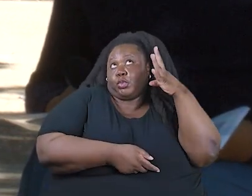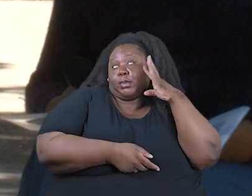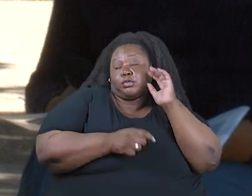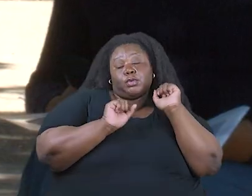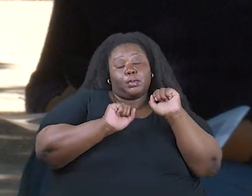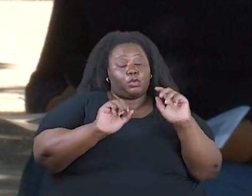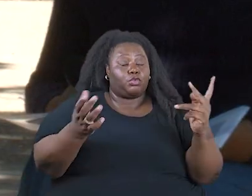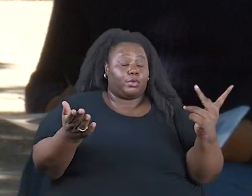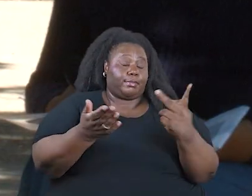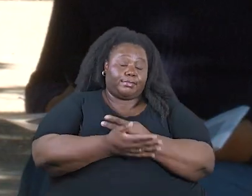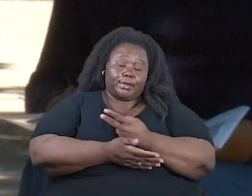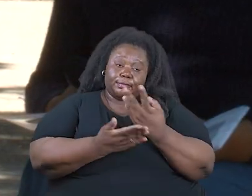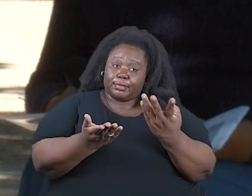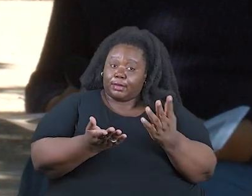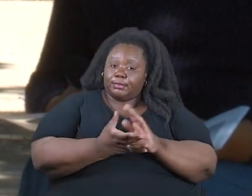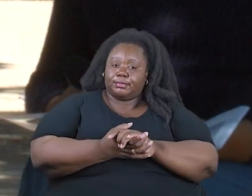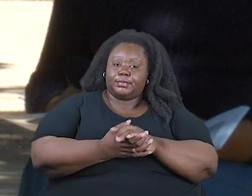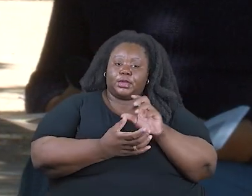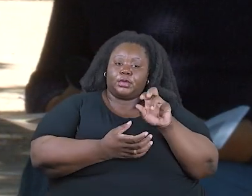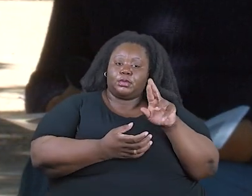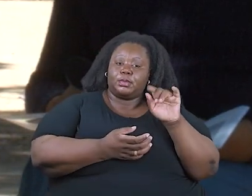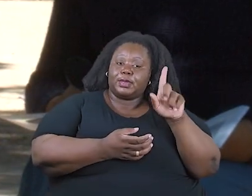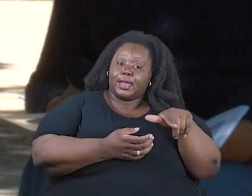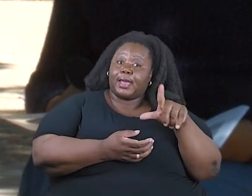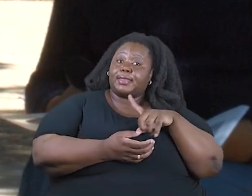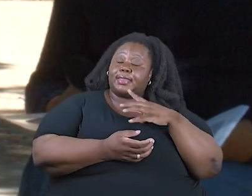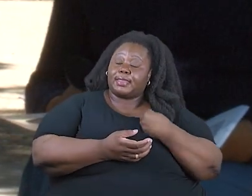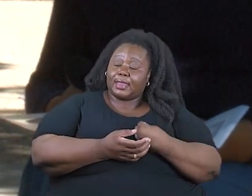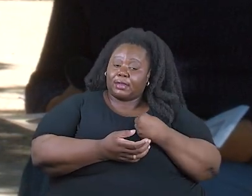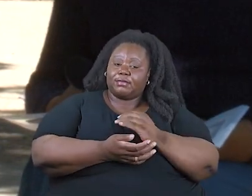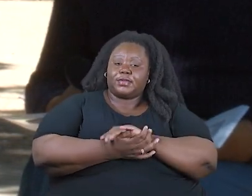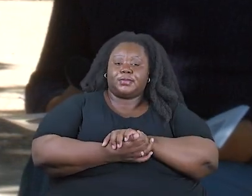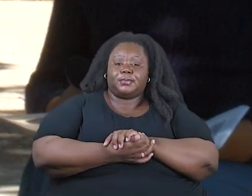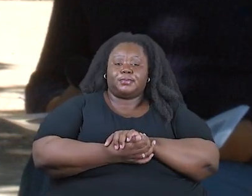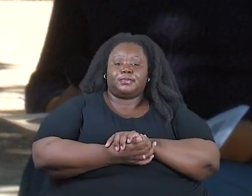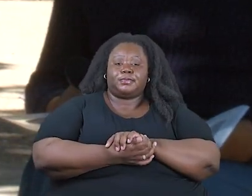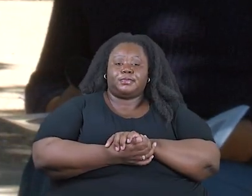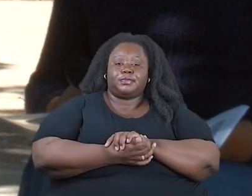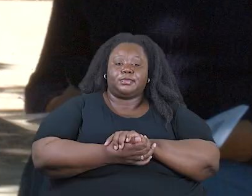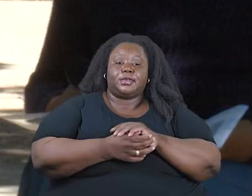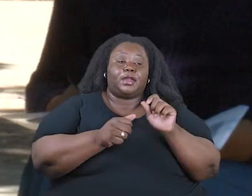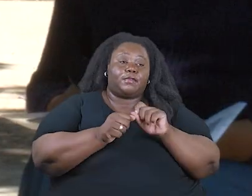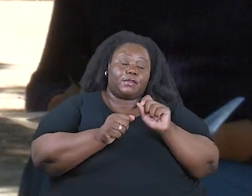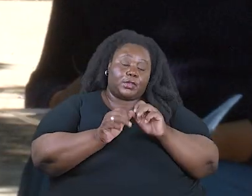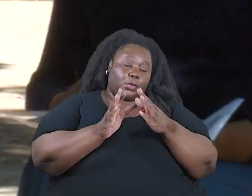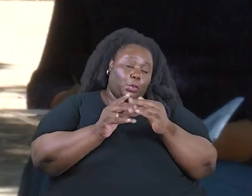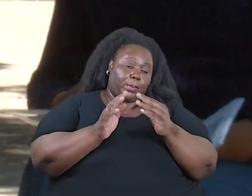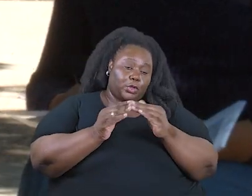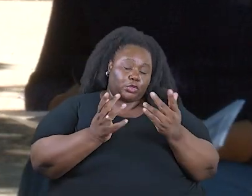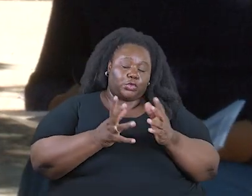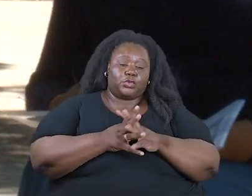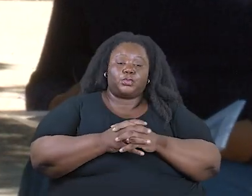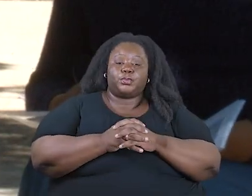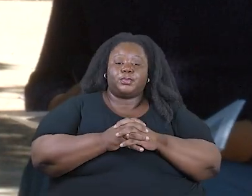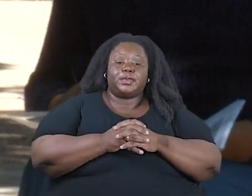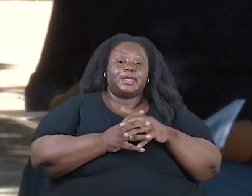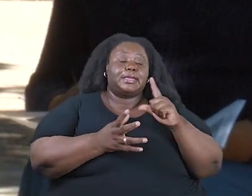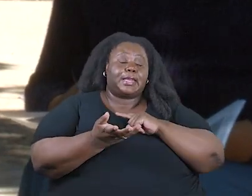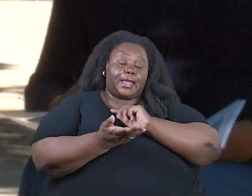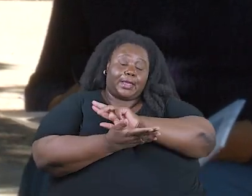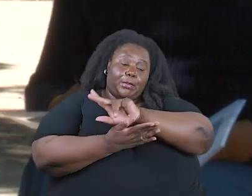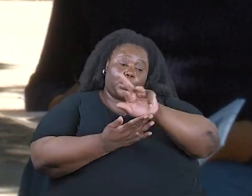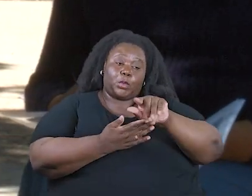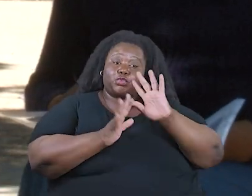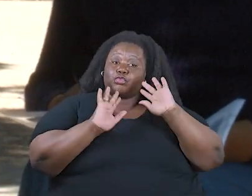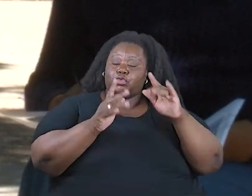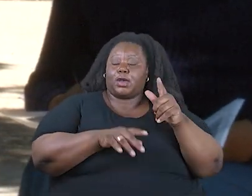poderia existir, uma obra de arte que ela existe a produção por demanda, né? Tem múltiplo que ele